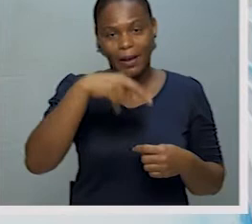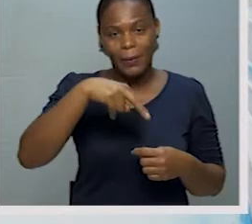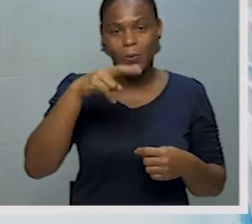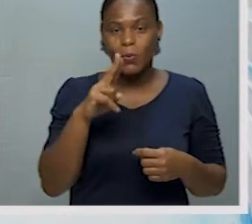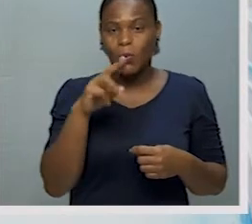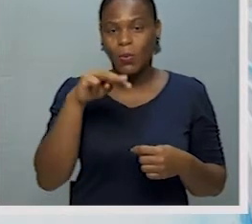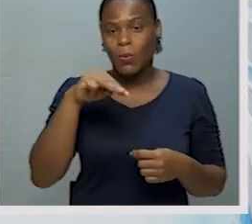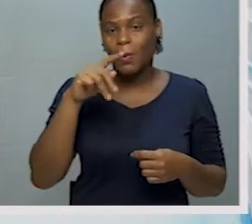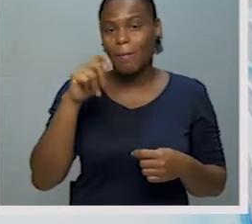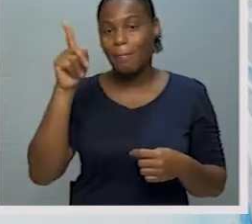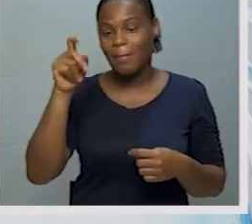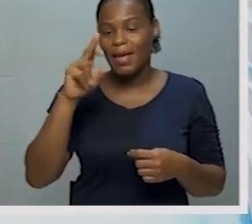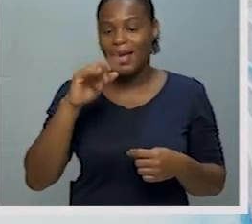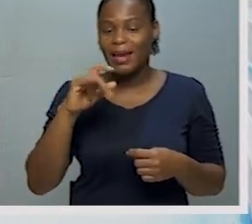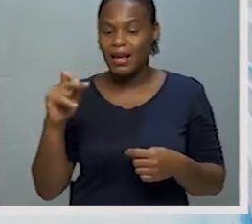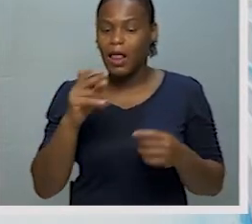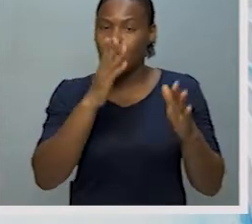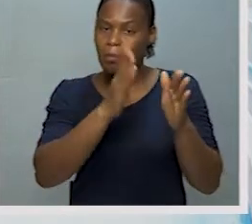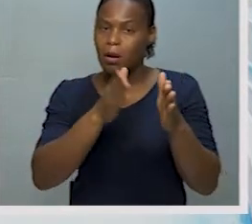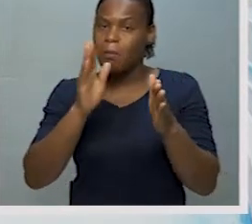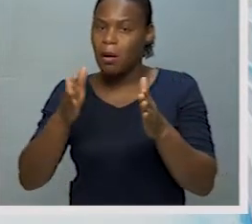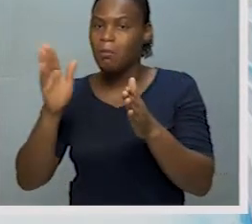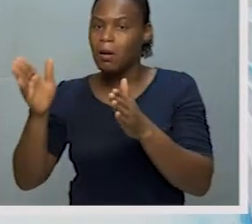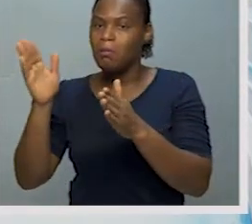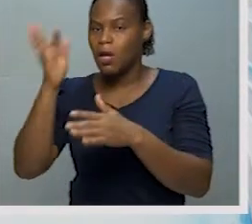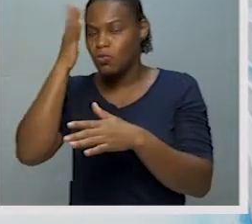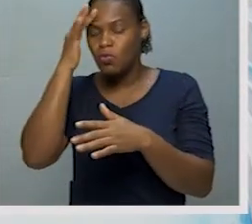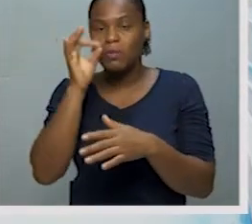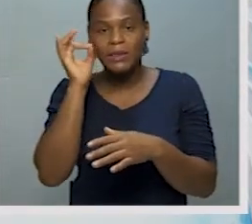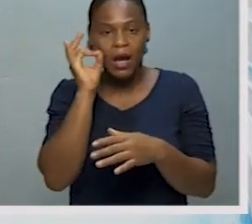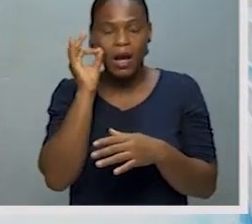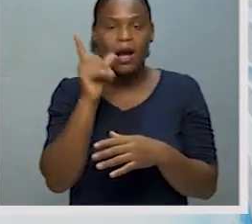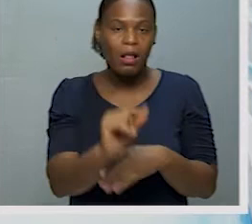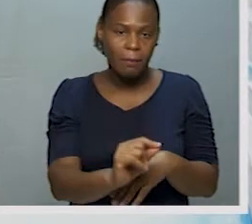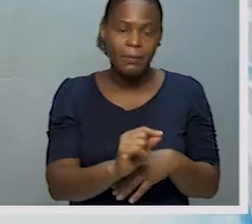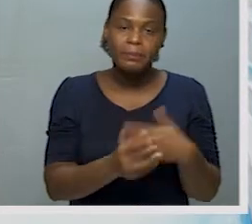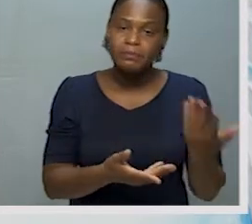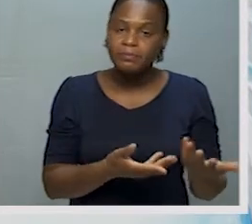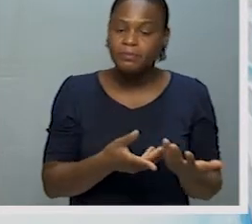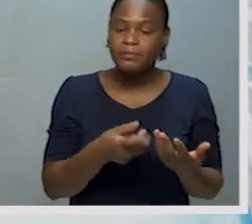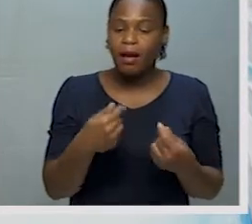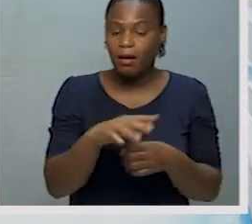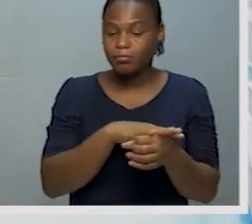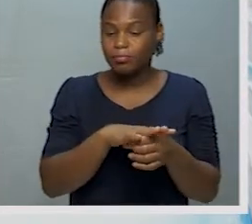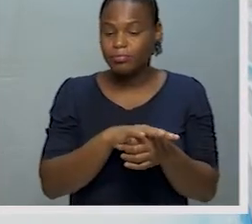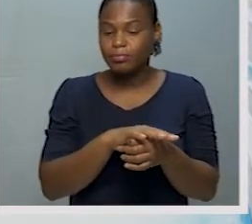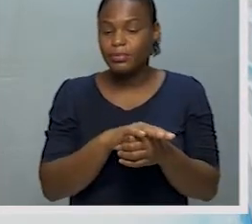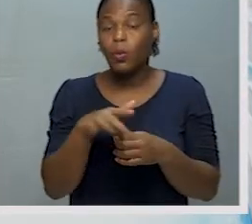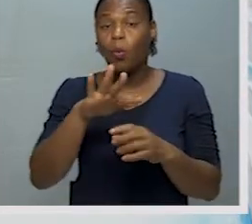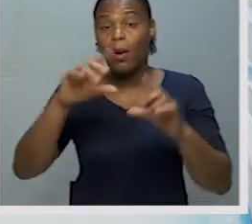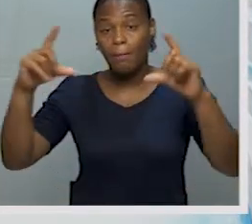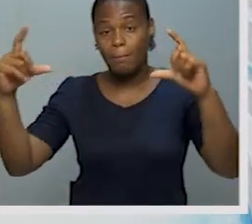numérica. Viram? Há uma sequência de operações e também há números. E há casos também onde